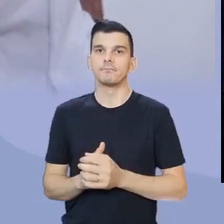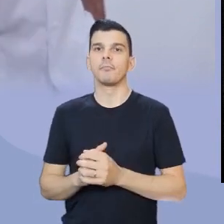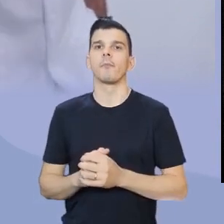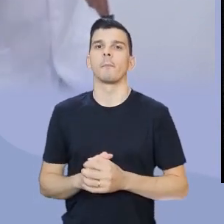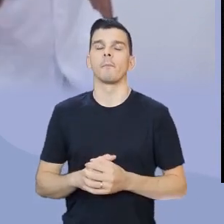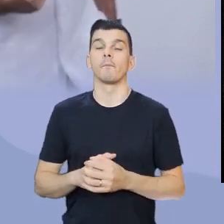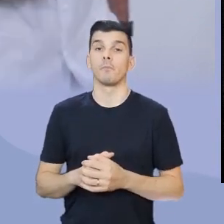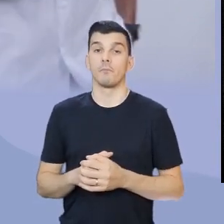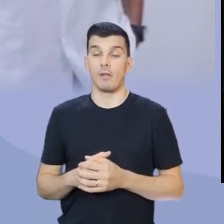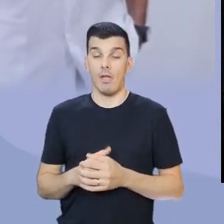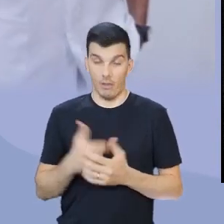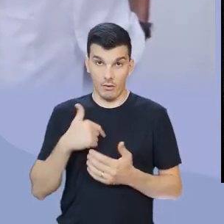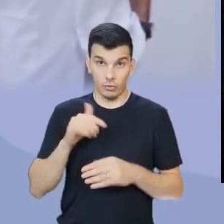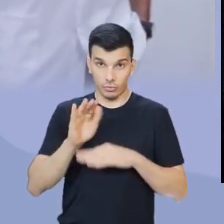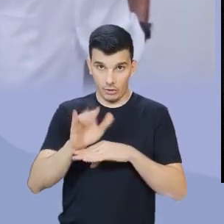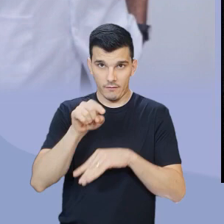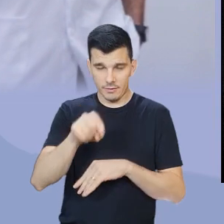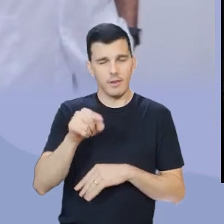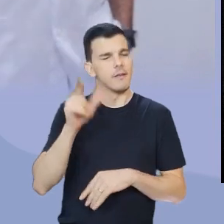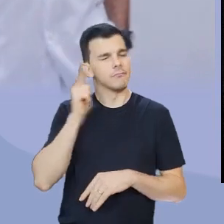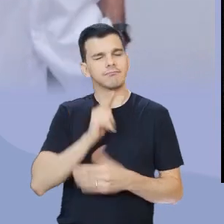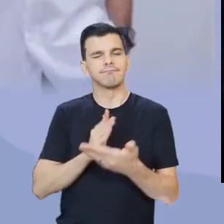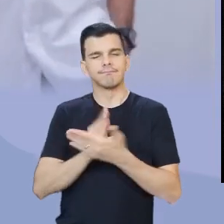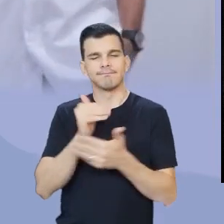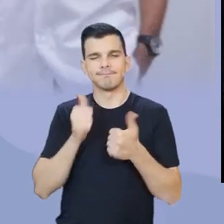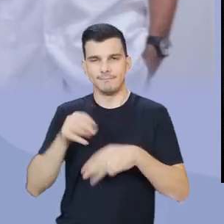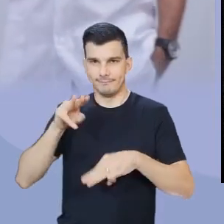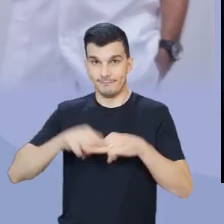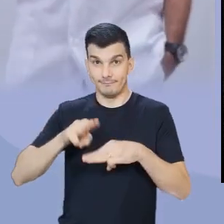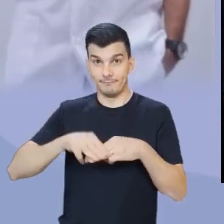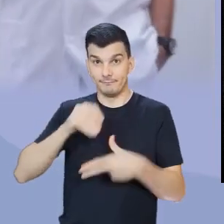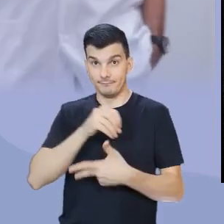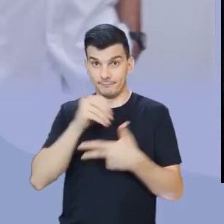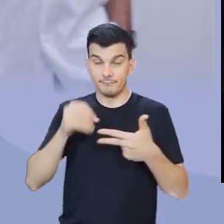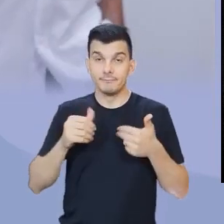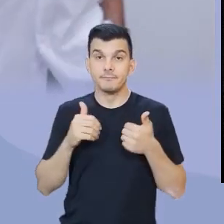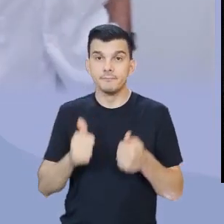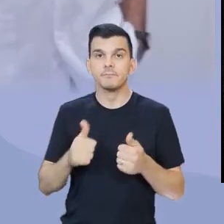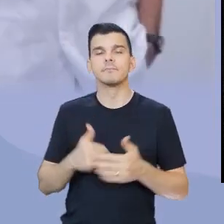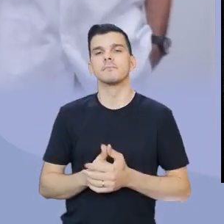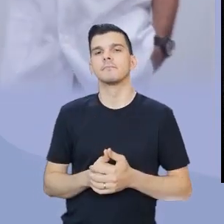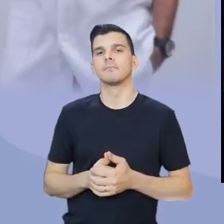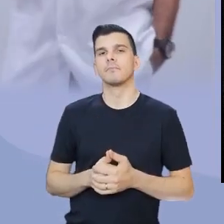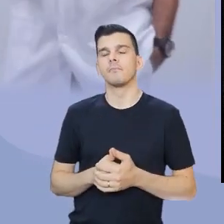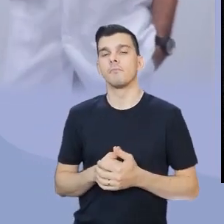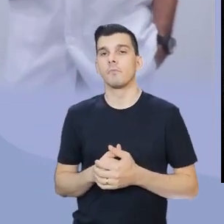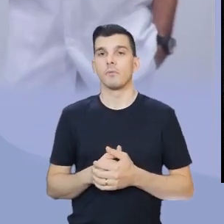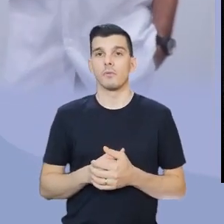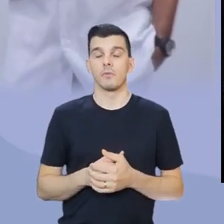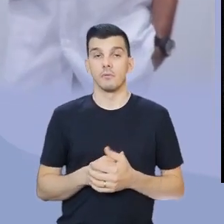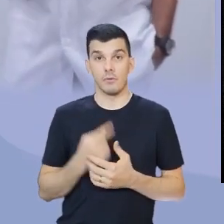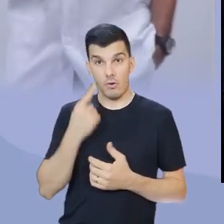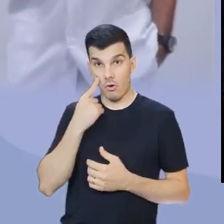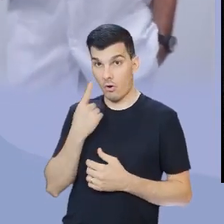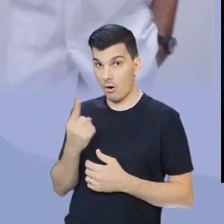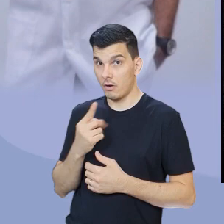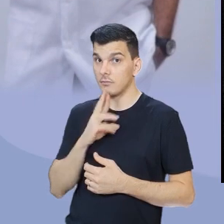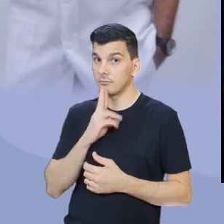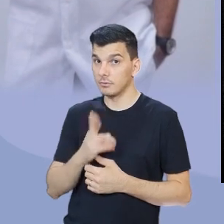fecha com o professor Hélio Hacker, que você vai se dar bem em matemática no Enem, beleza? E aí, 1,94 vezes